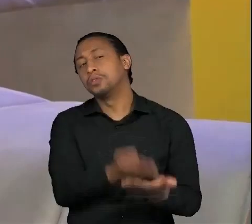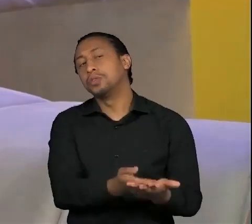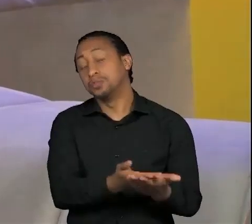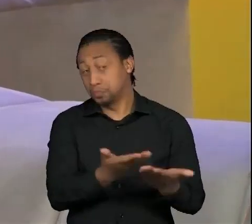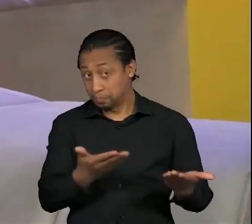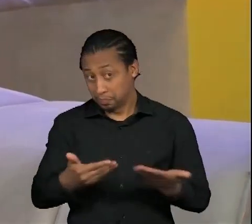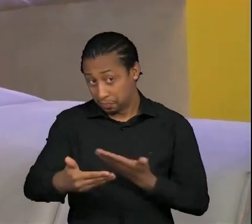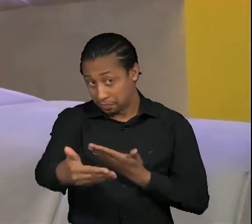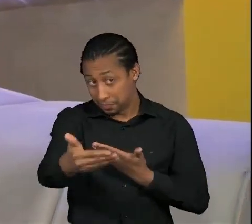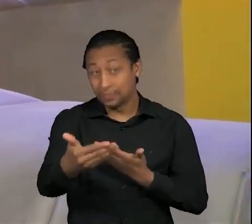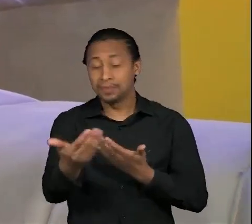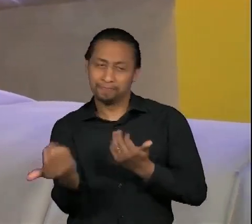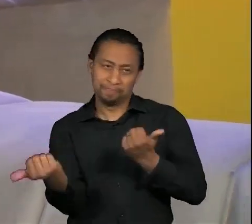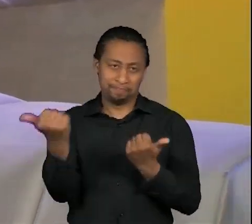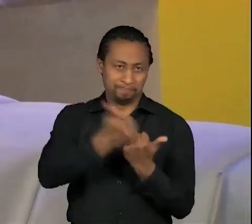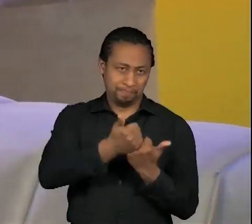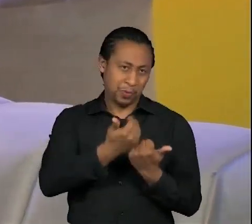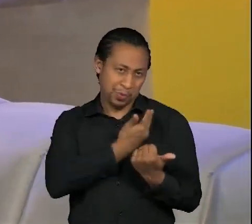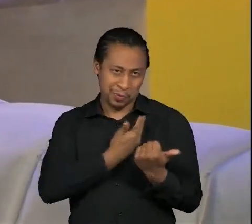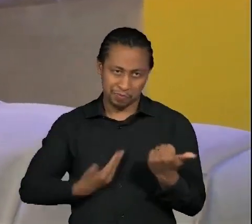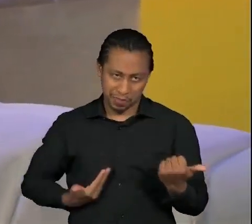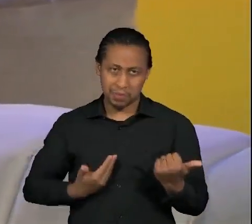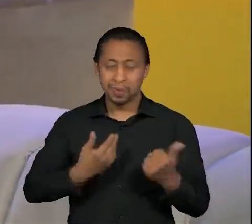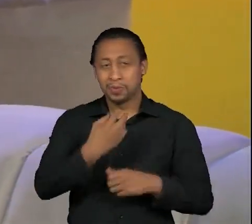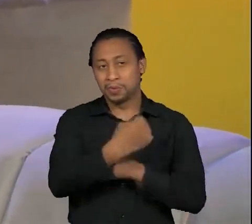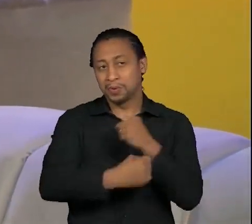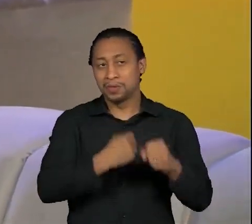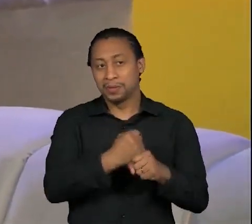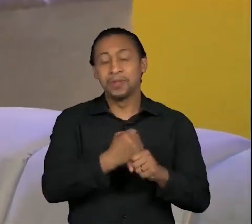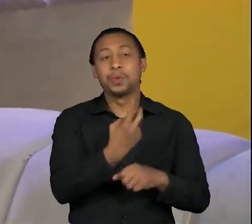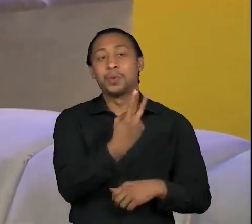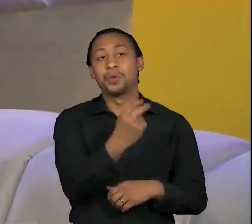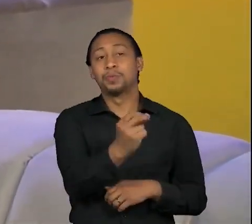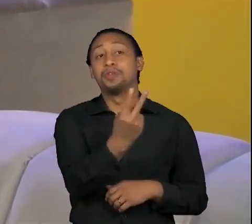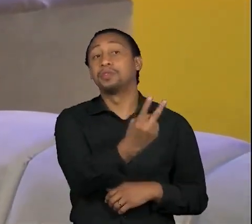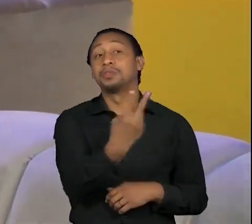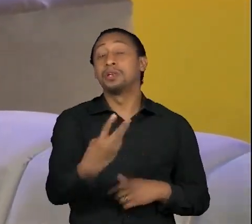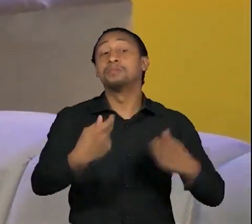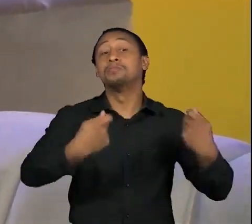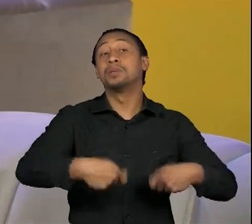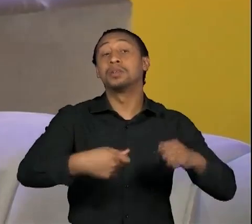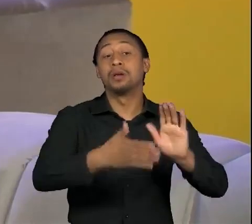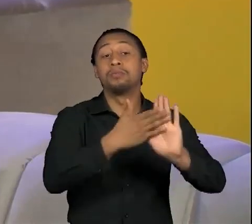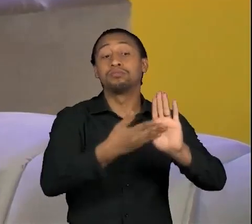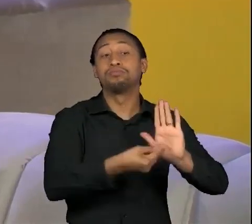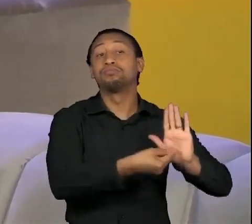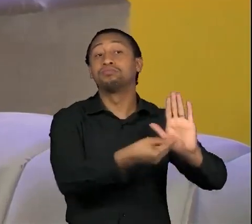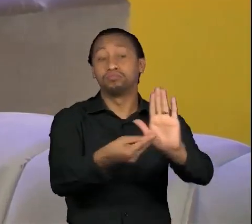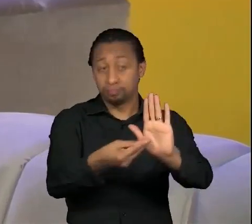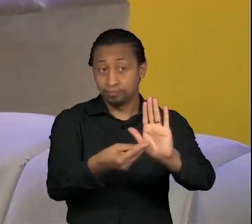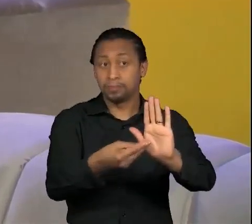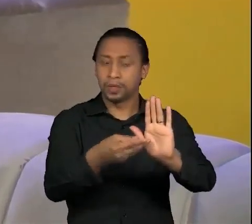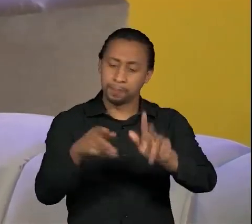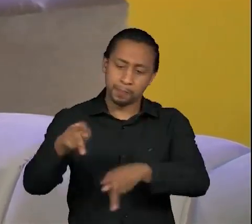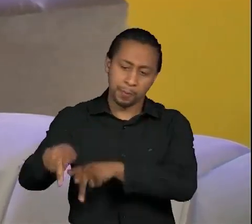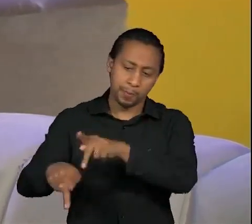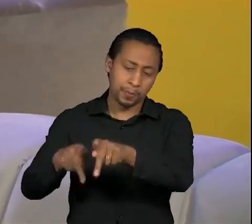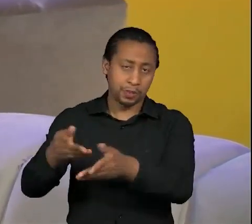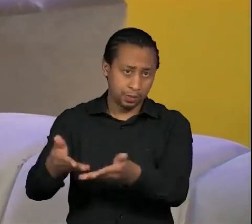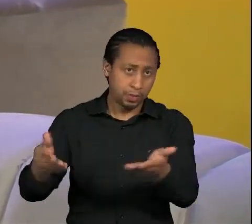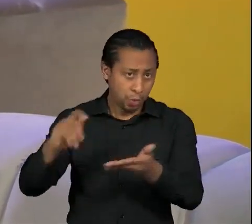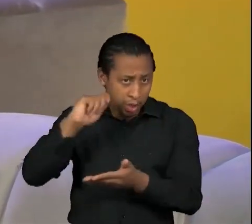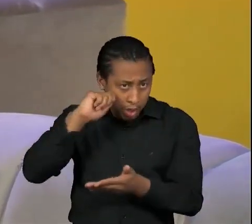entrar em 2023 precisa colocar em pauta para que a população negra